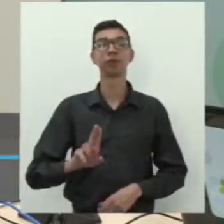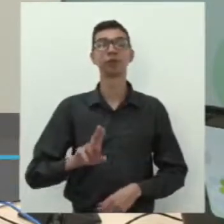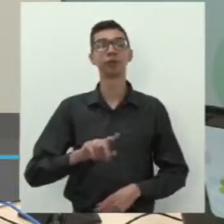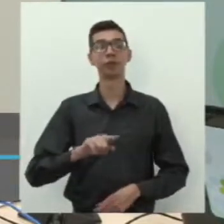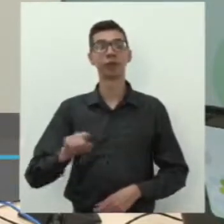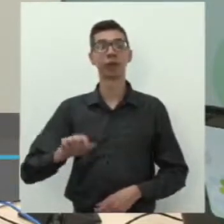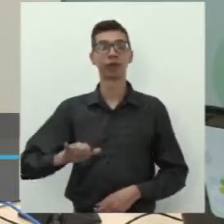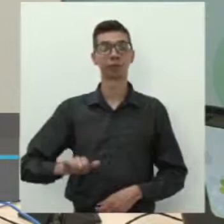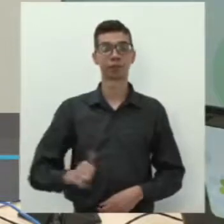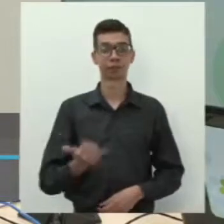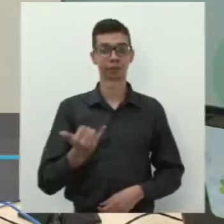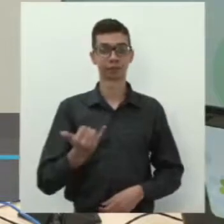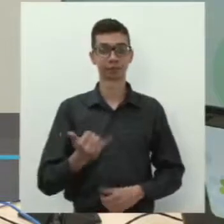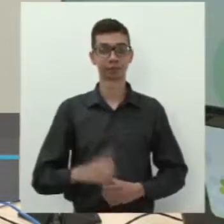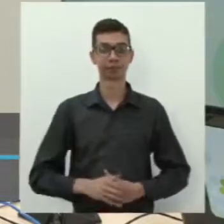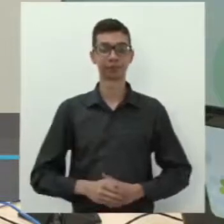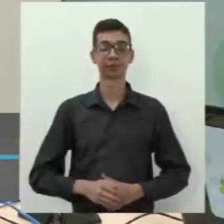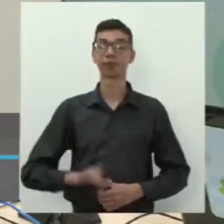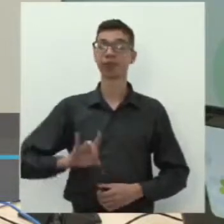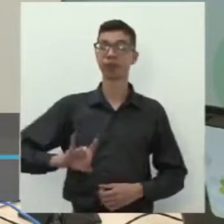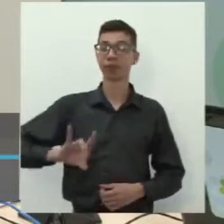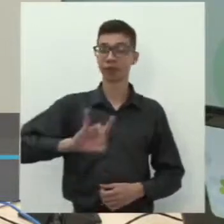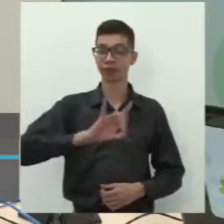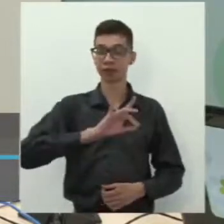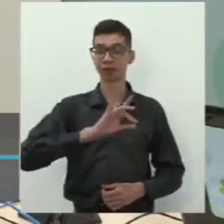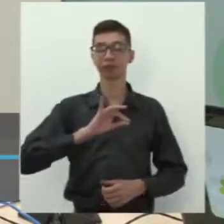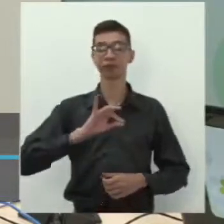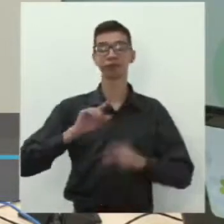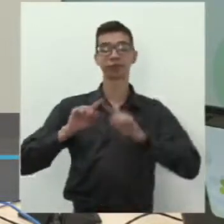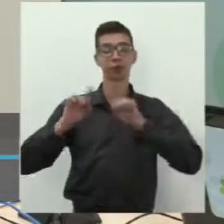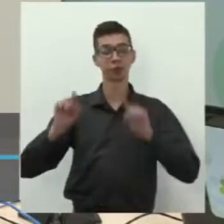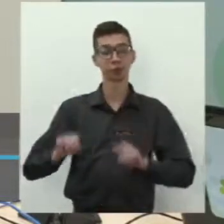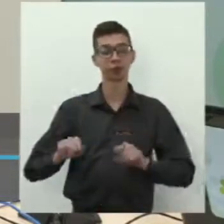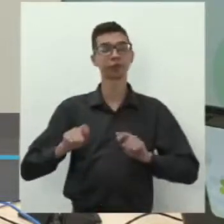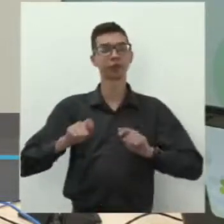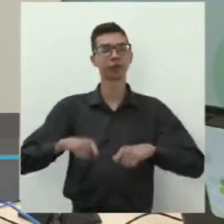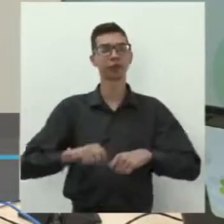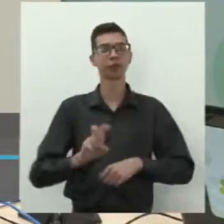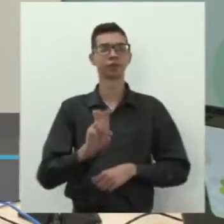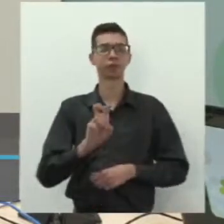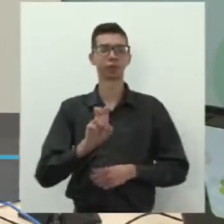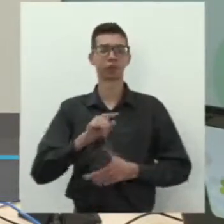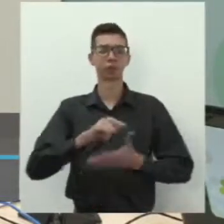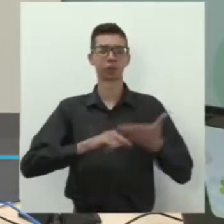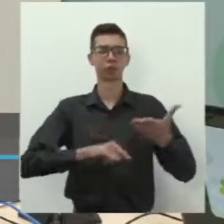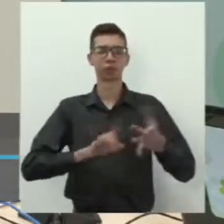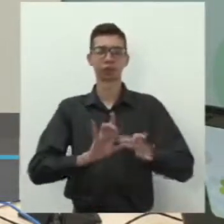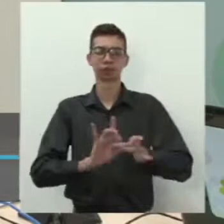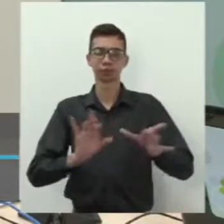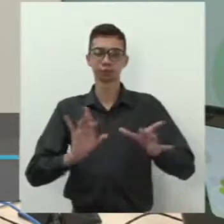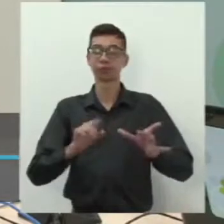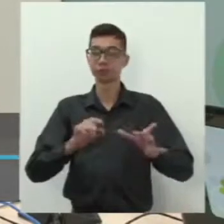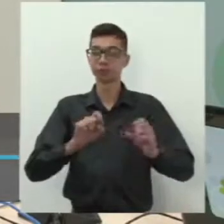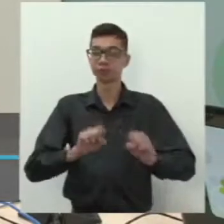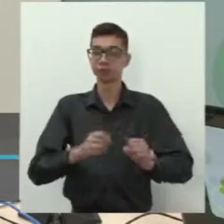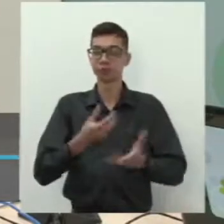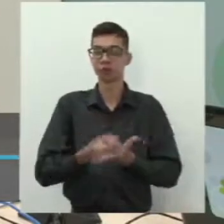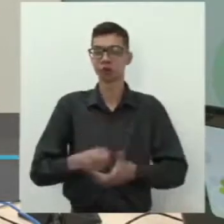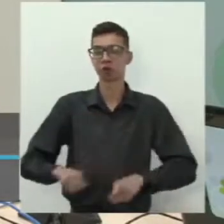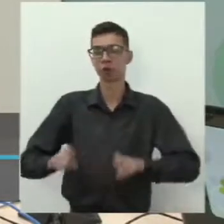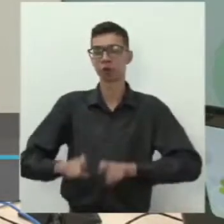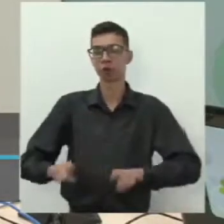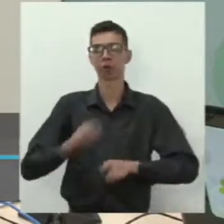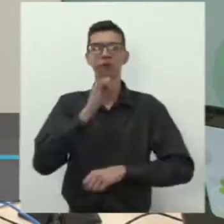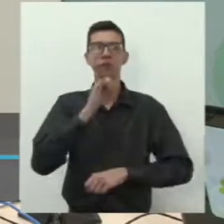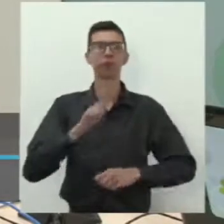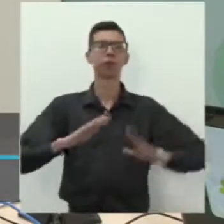usar. Cada servidor tem 5 licenças para serem instaladas em máquinas diferentes. Então, se na sua casa você tem um computador